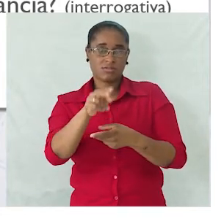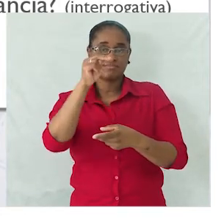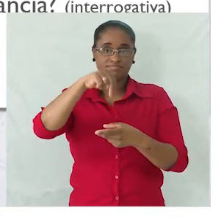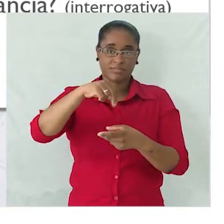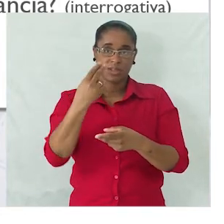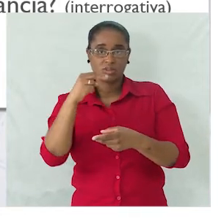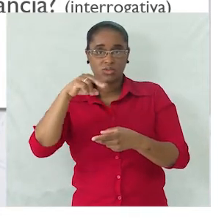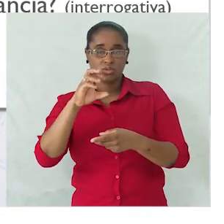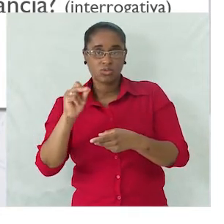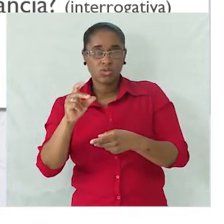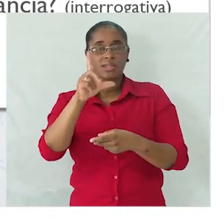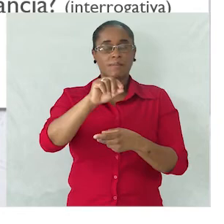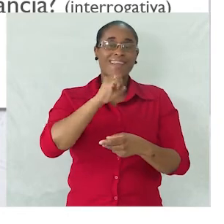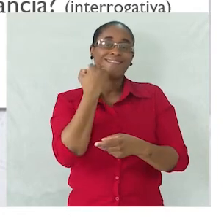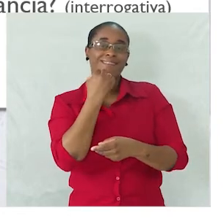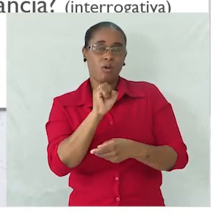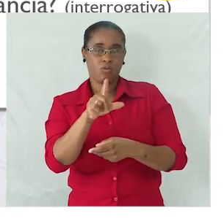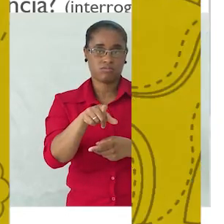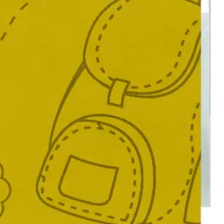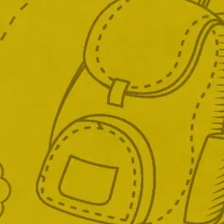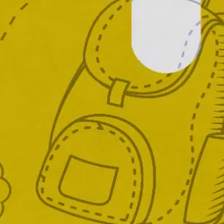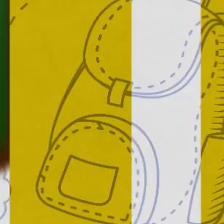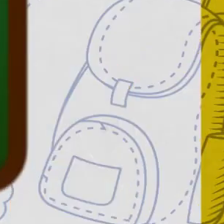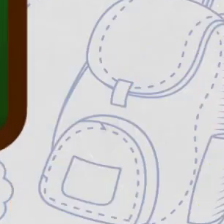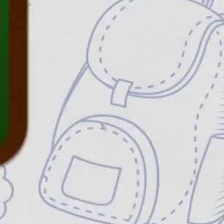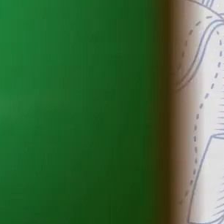nunca e não. Certo?